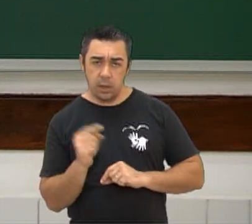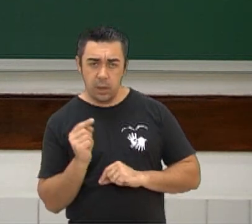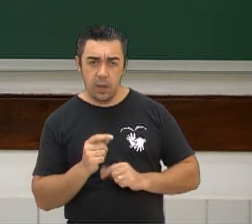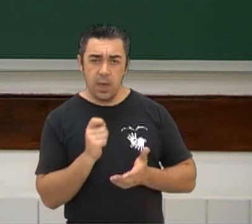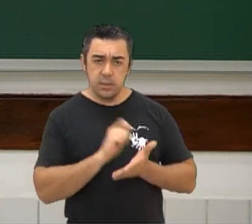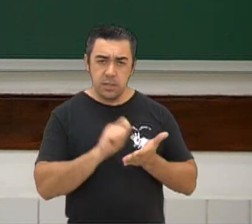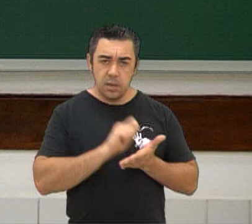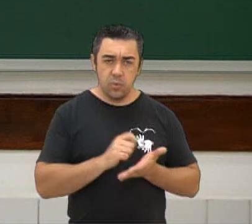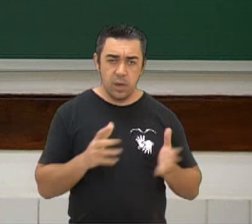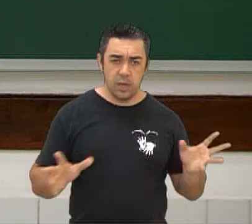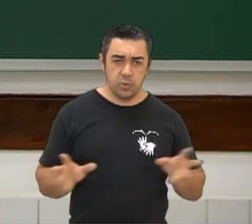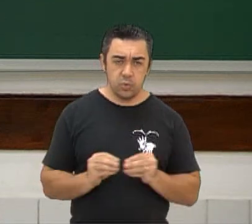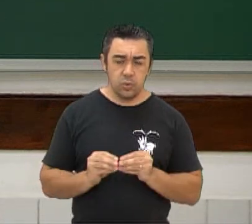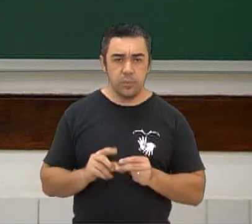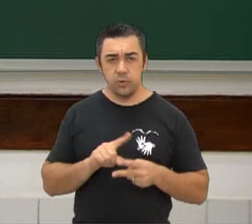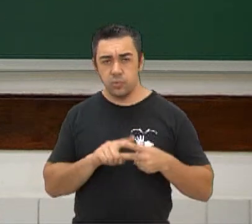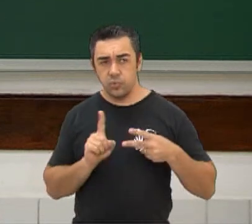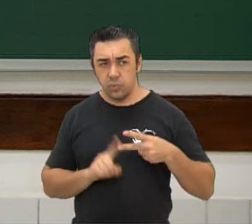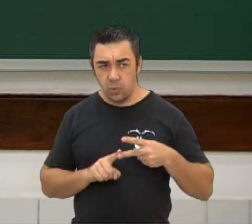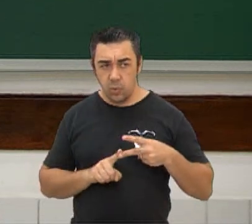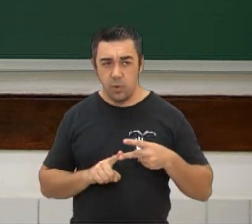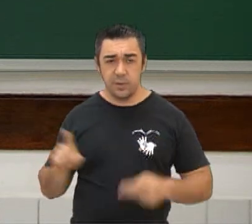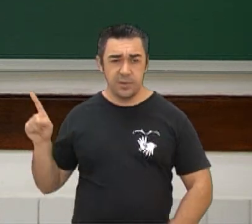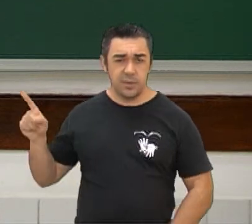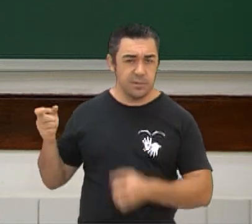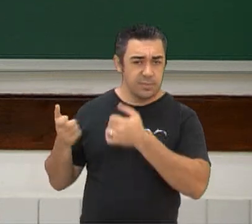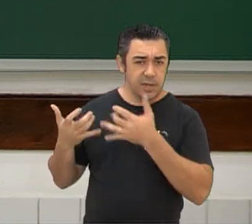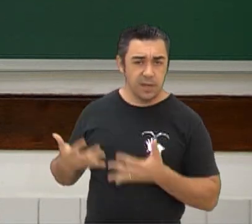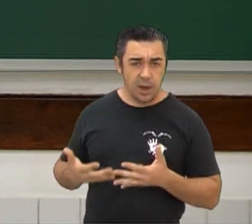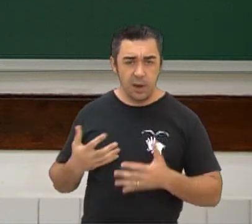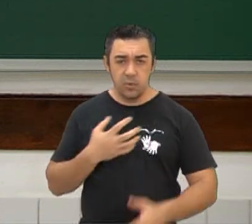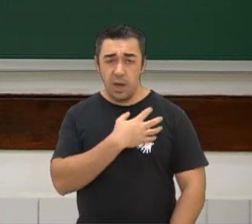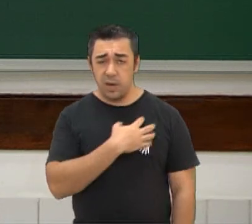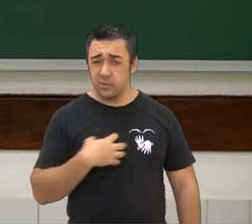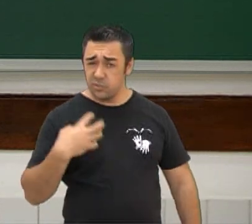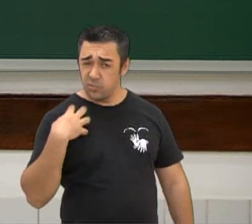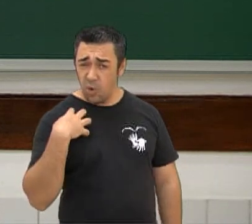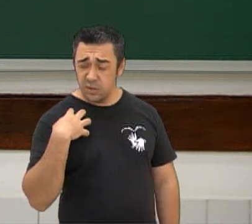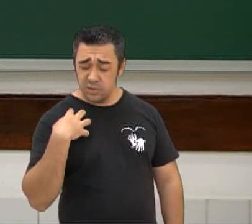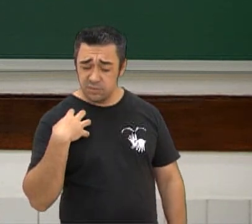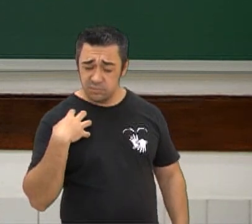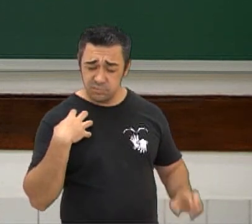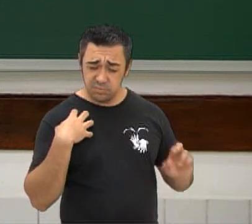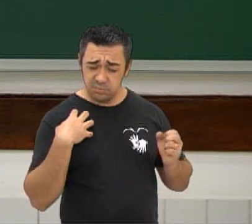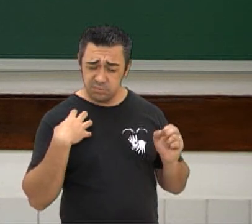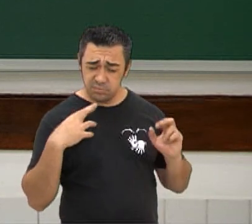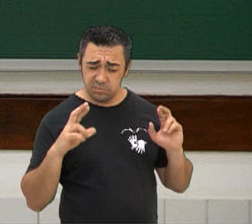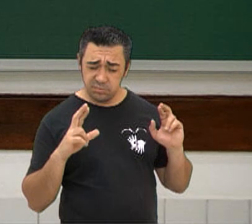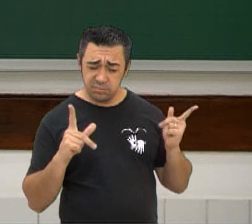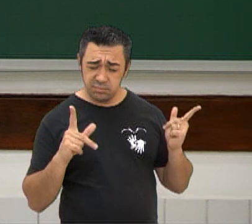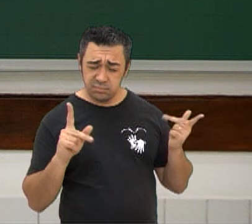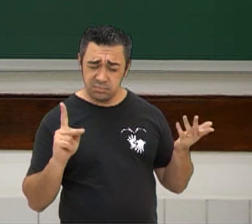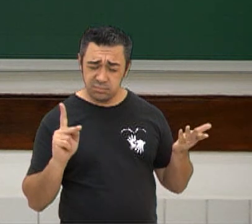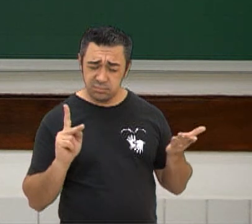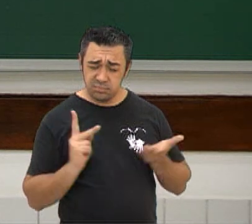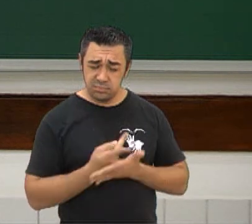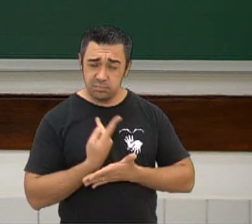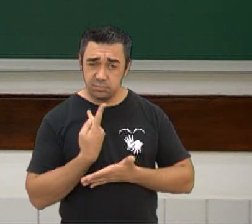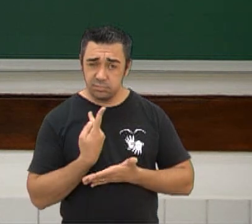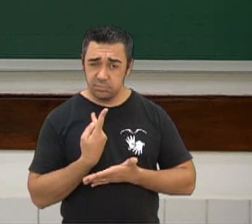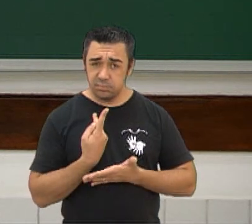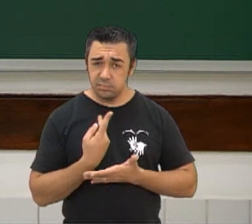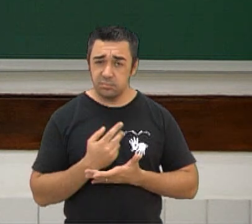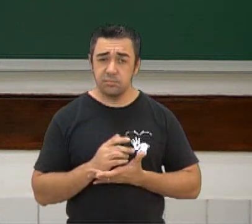Aquino e o Duns Scotus deram de Aristóteles está um pouco equivocada. E